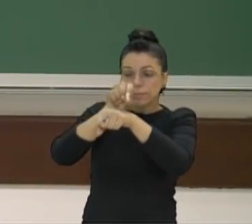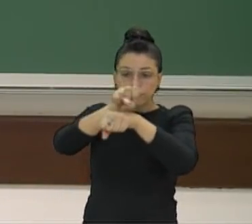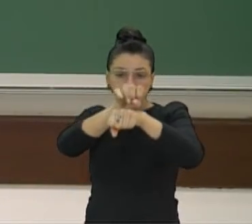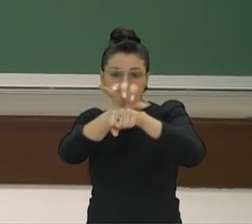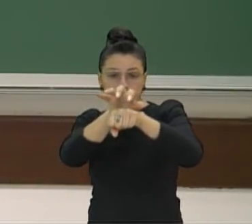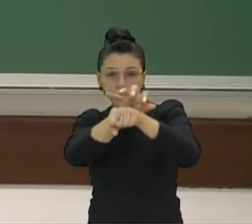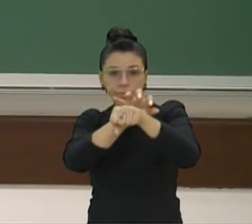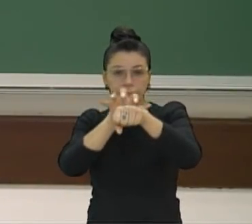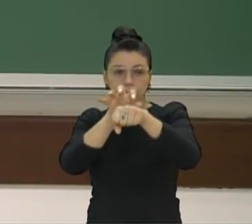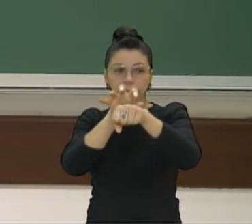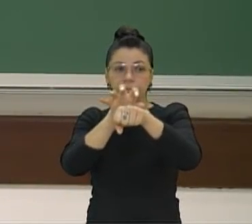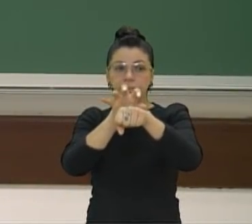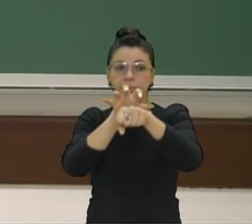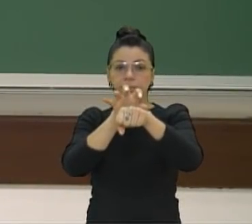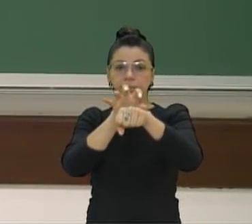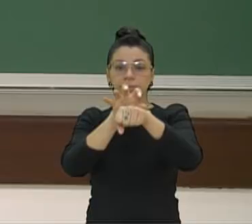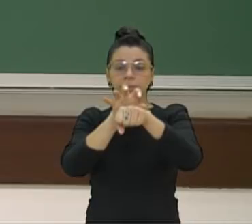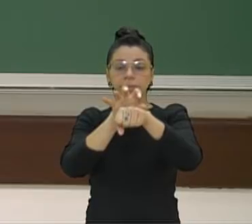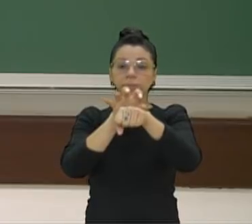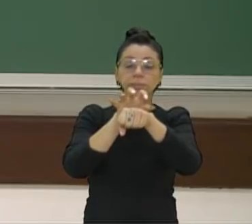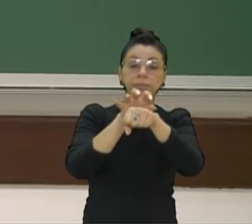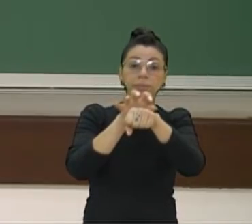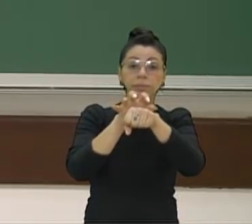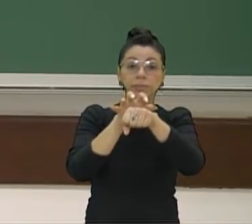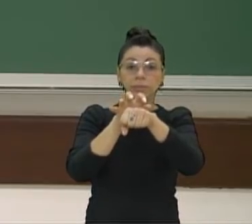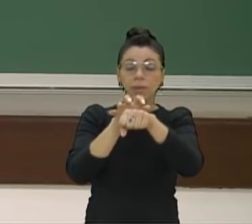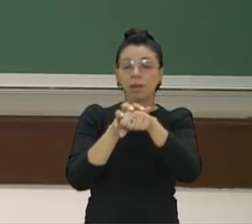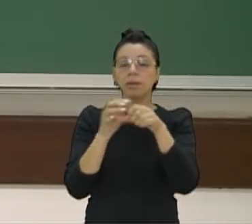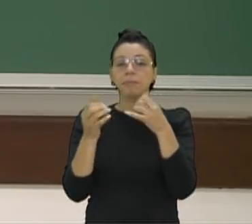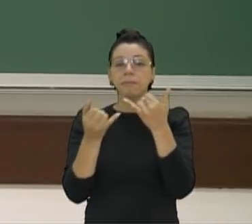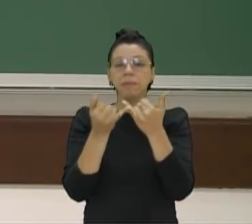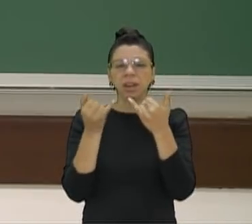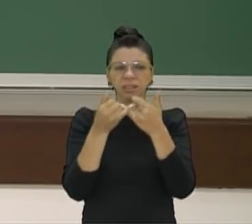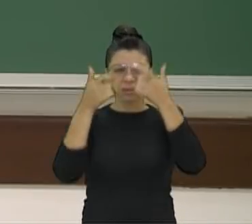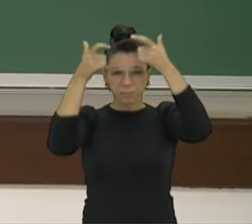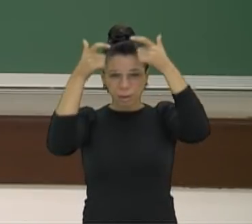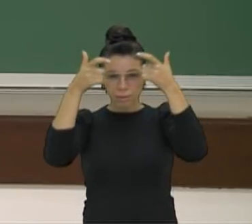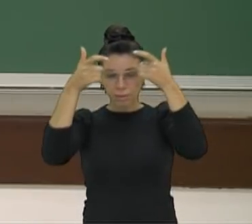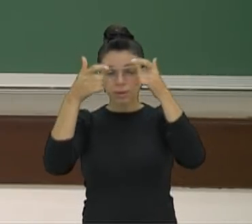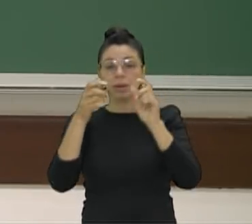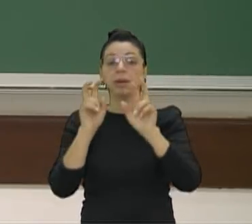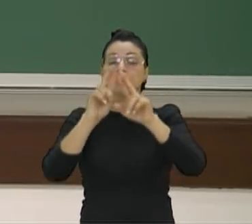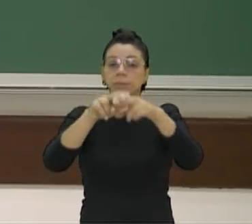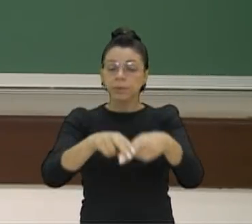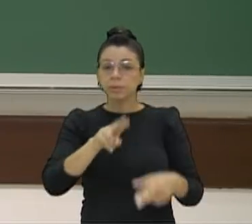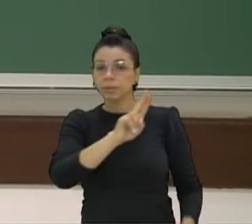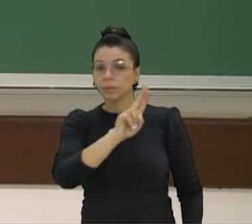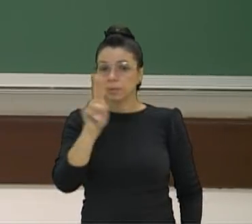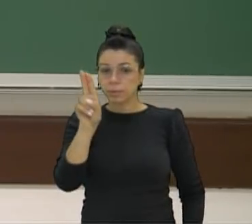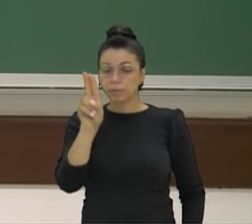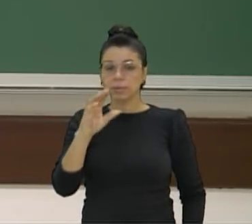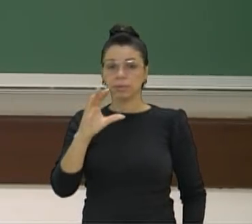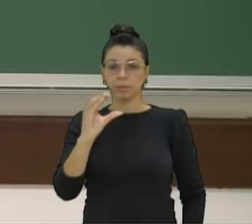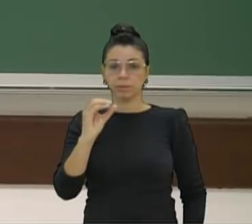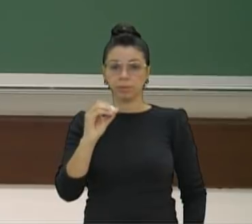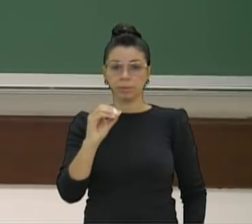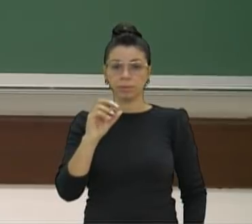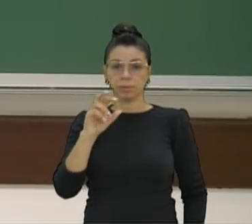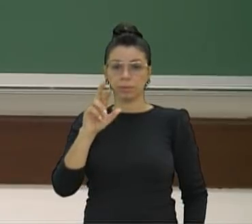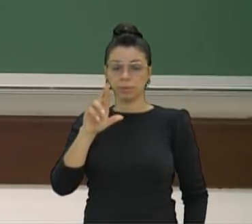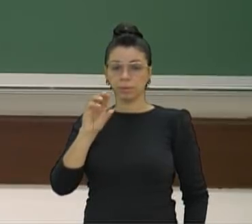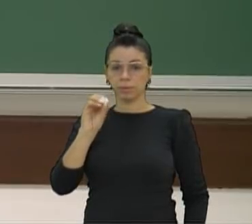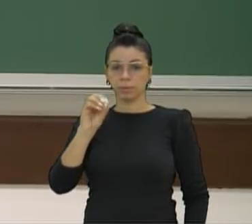são com esse formato de coroa, por isso que popularmente a gente chama de coronavírus,